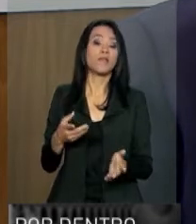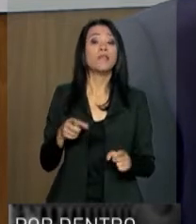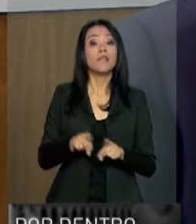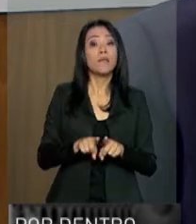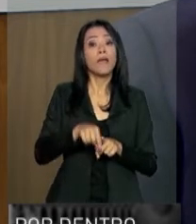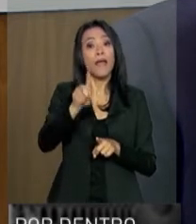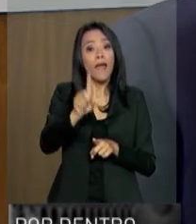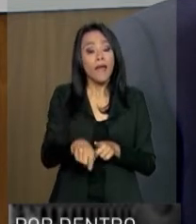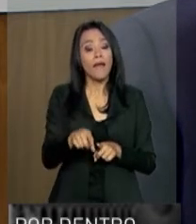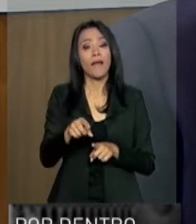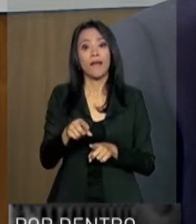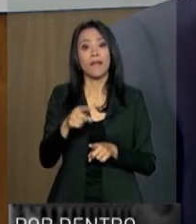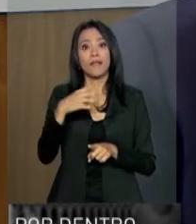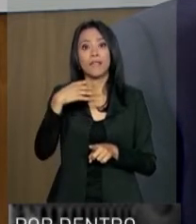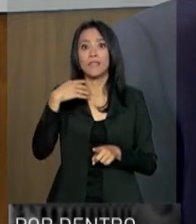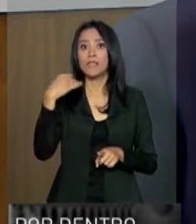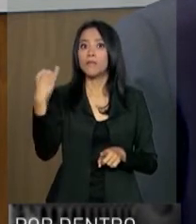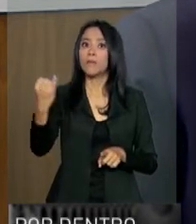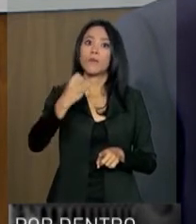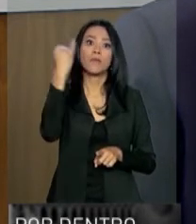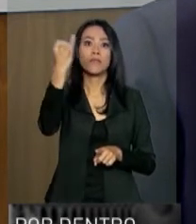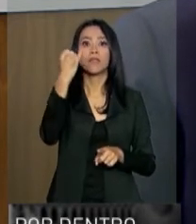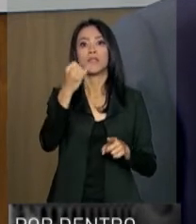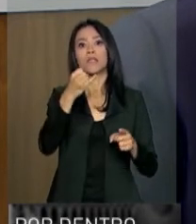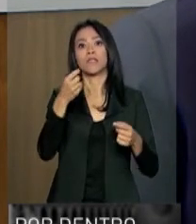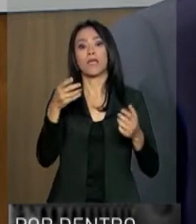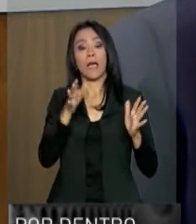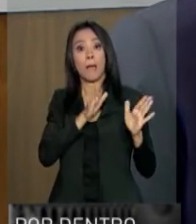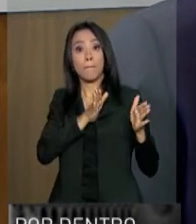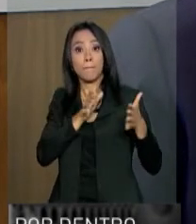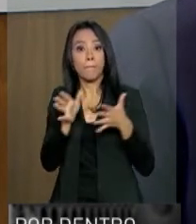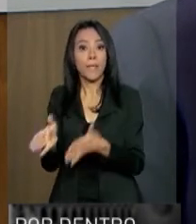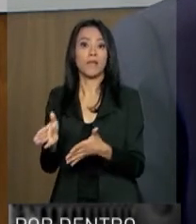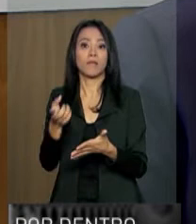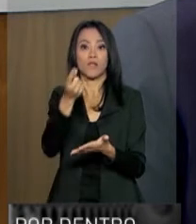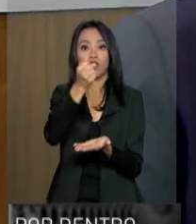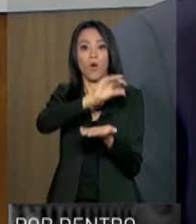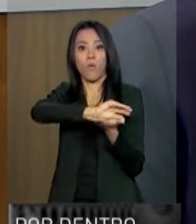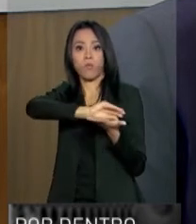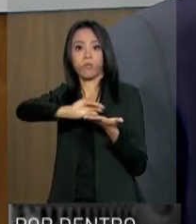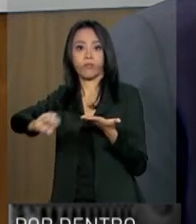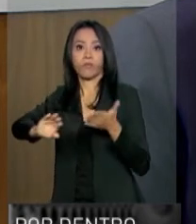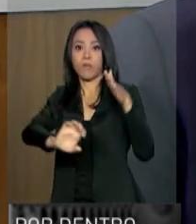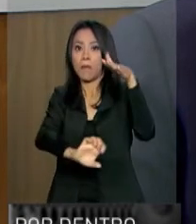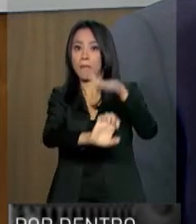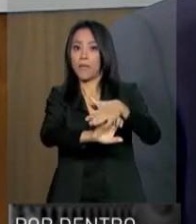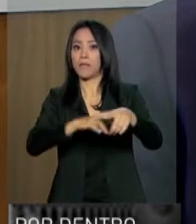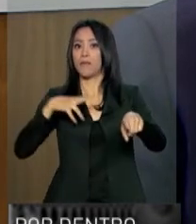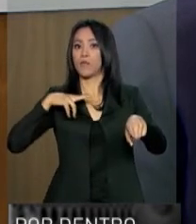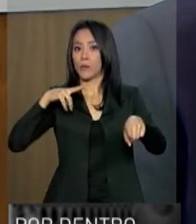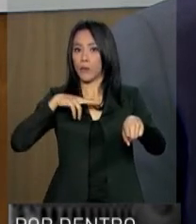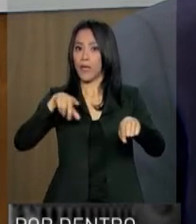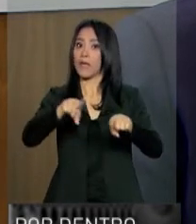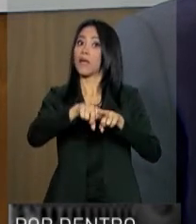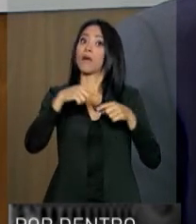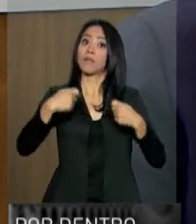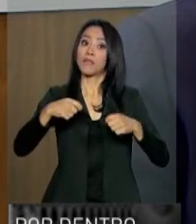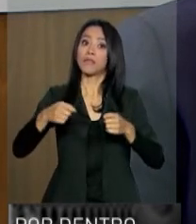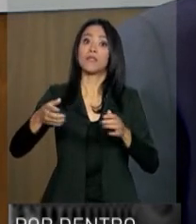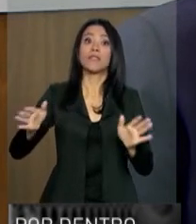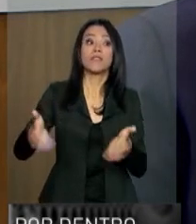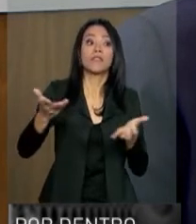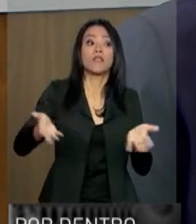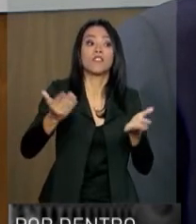participação do capital privado mas faltam incentivos para que o capital privado tenha cada vez mais um